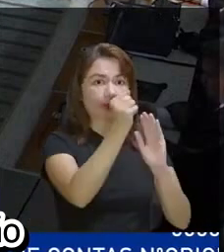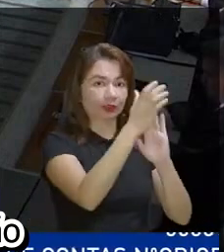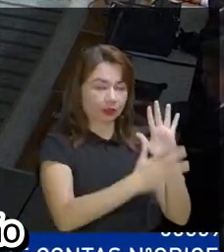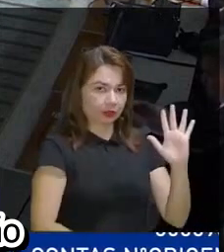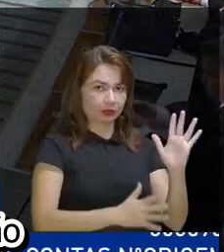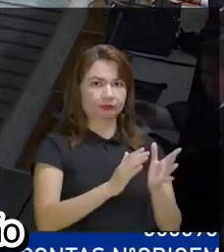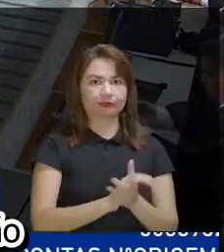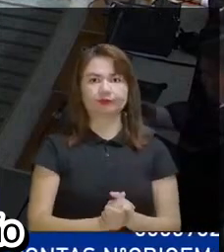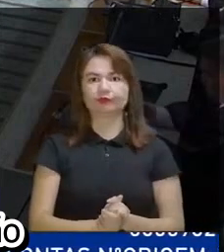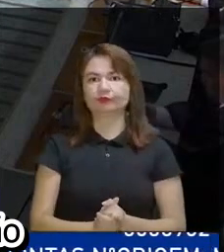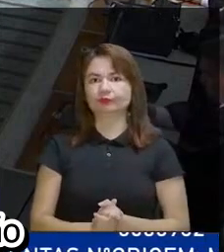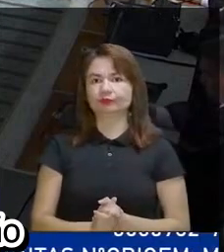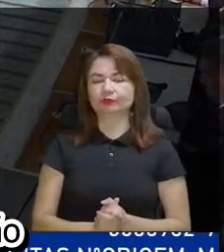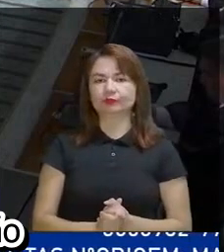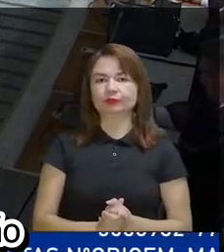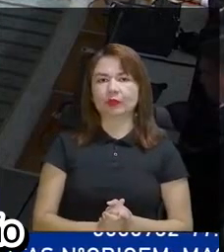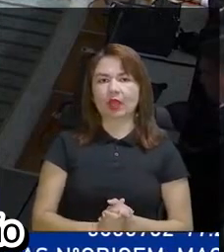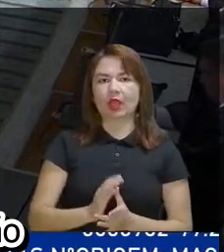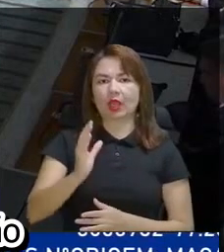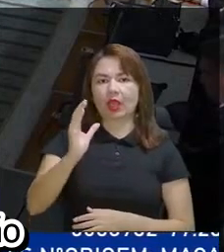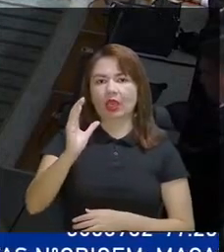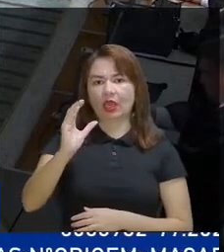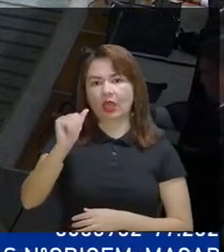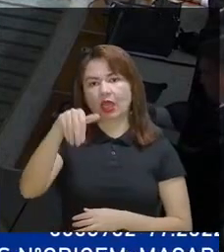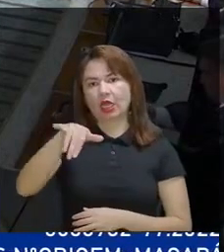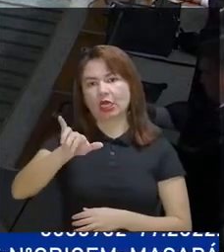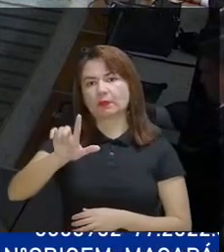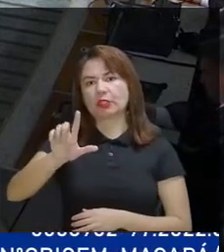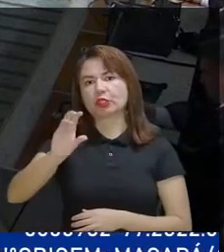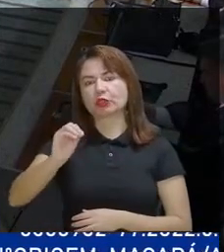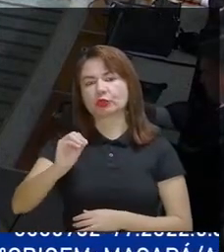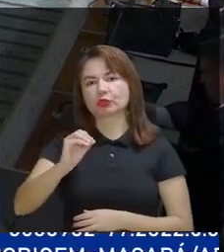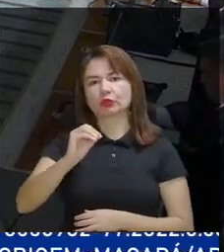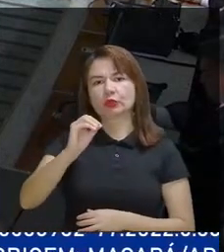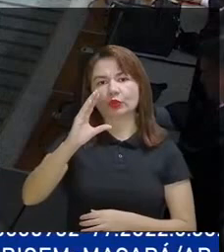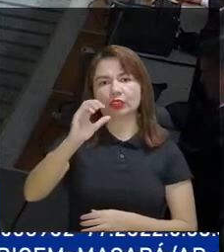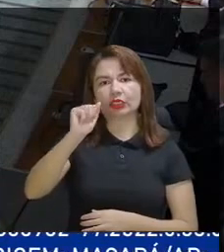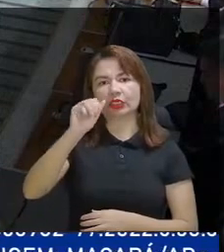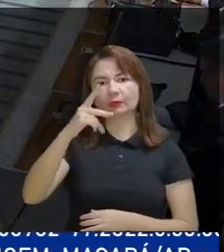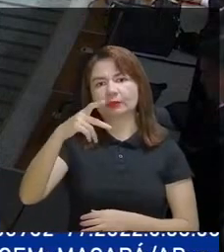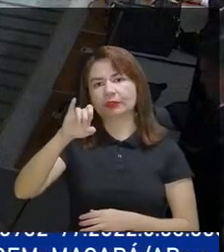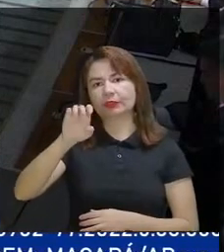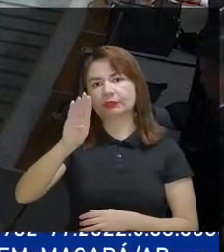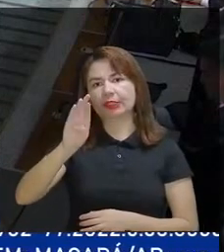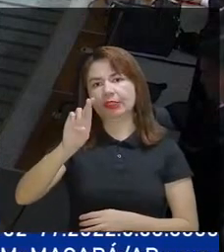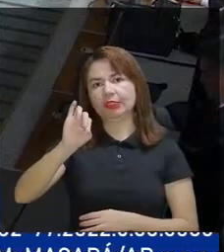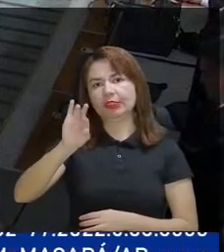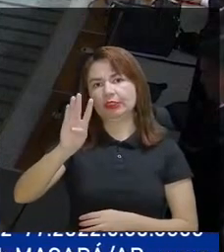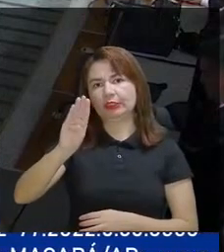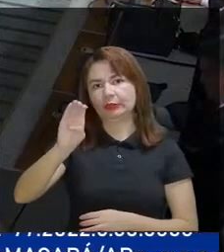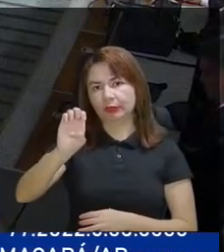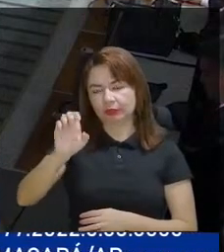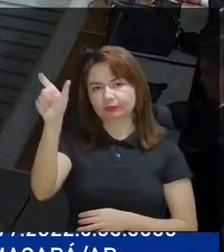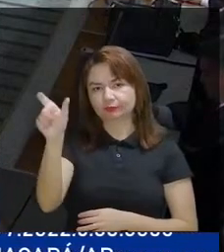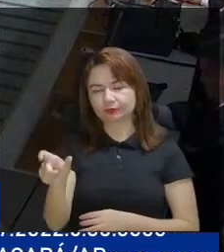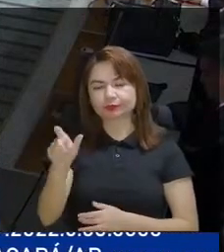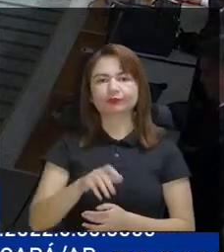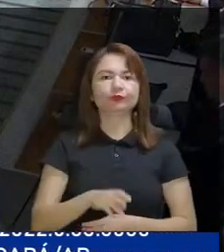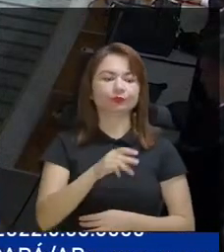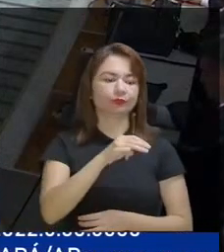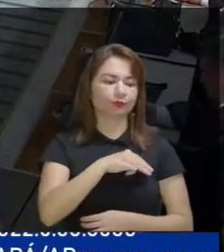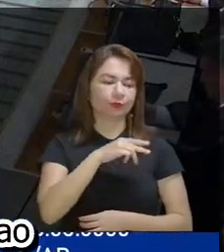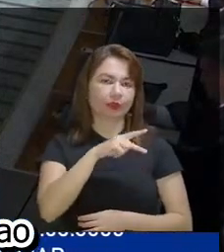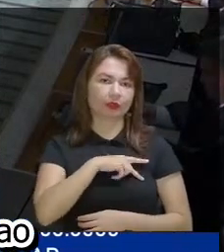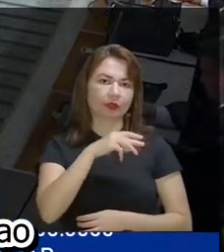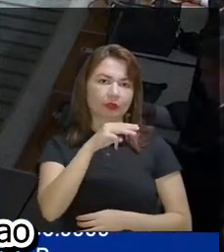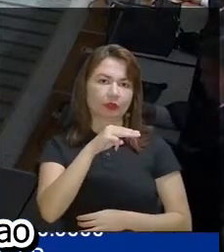por Carlos Camilo Góes Capiberibe e pelo Ministério Público Eleitoral em face do acórdão TREAP